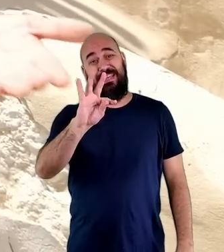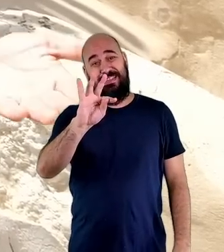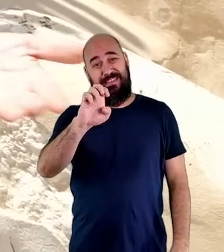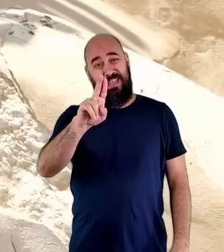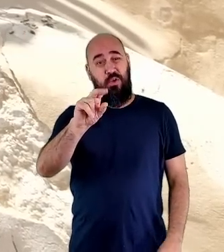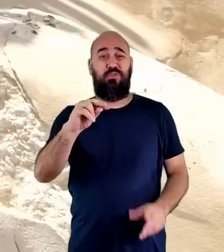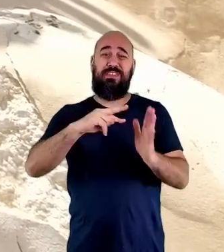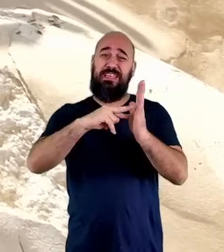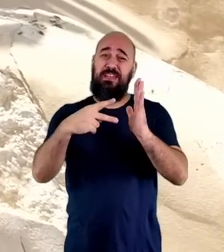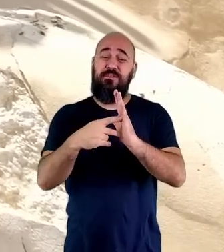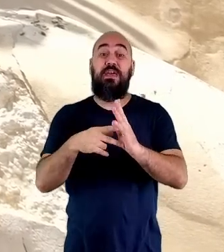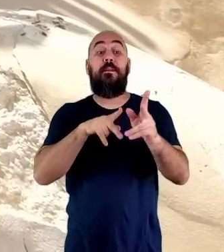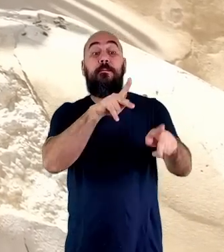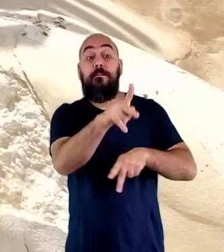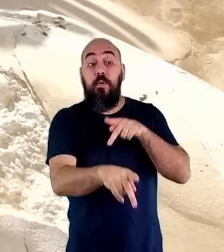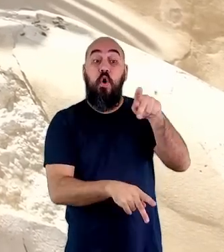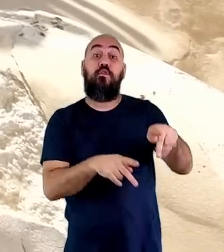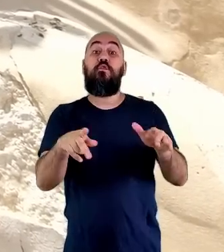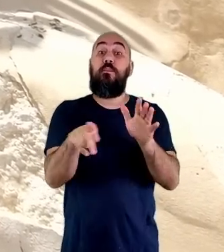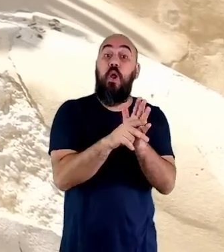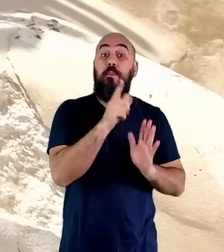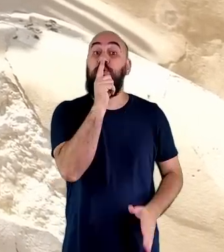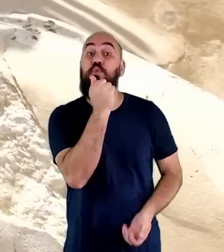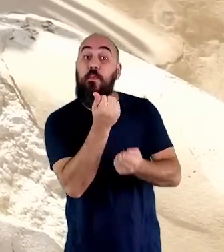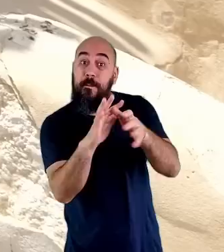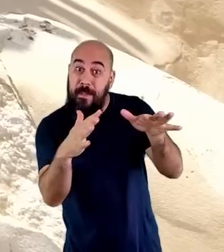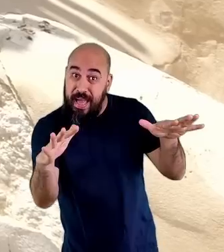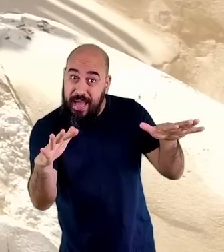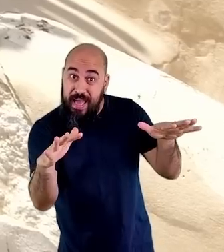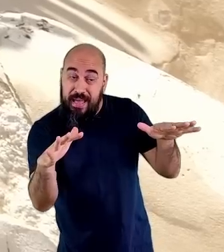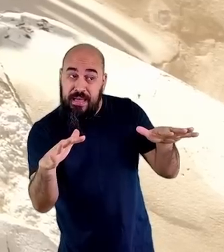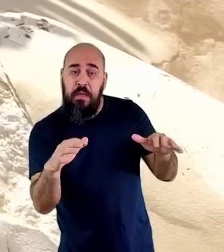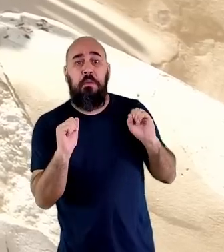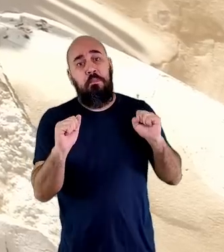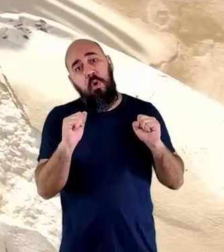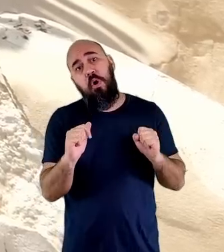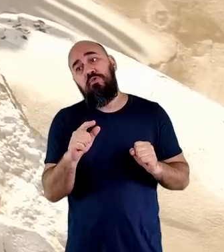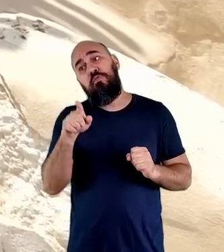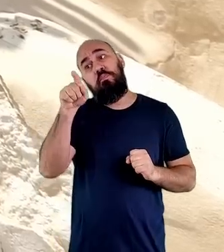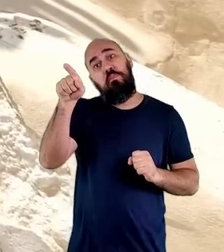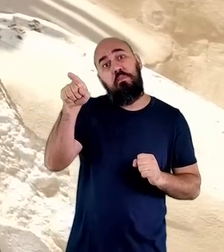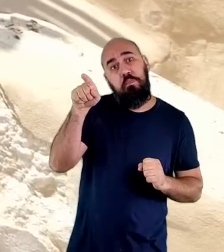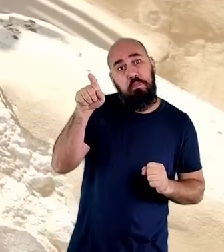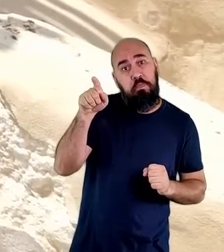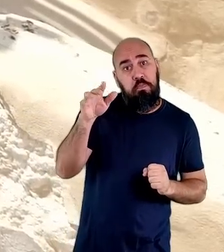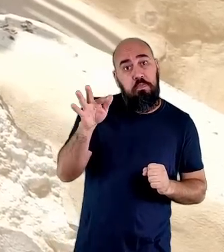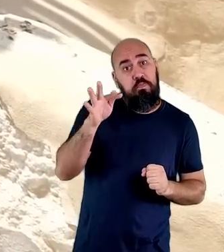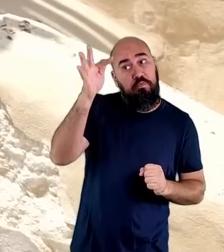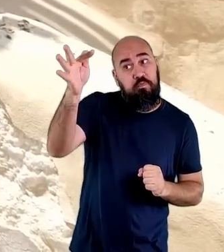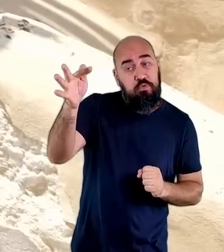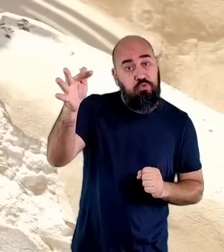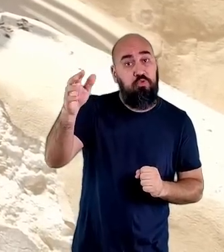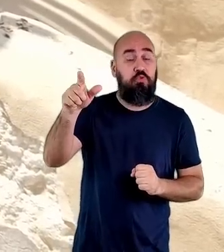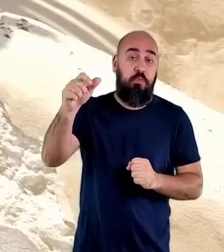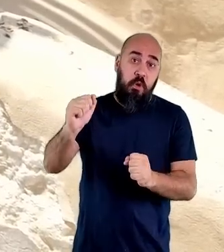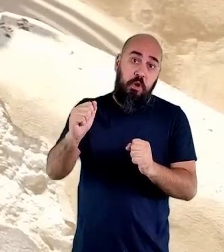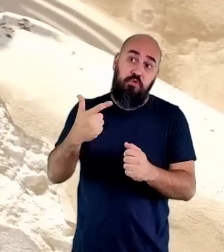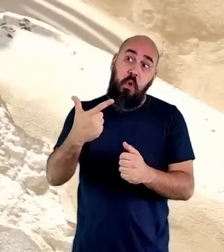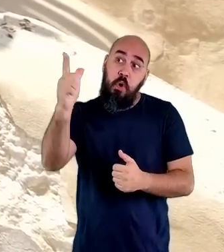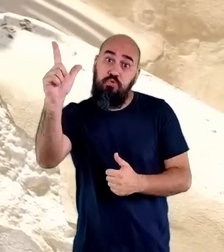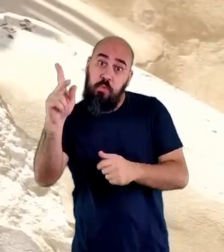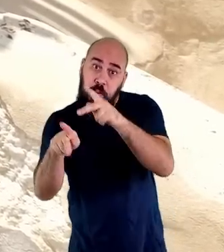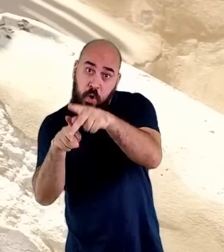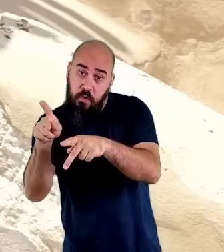ser qualquer povo que venha do mar Mediterrâneo ou do mar Egeu e que se assentaram aqui. Abraão fez um acordo com o